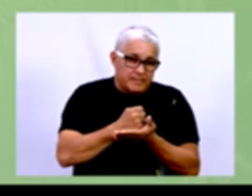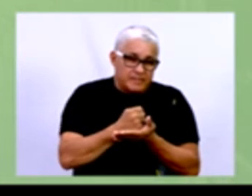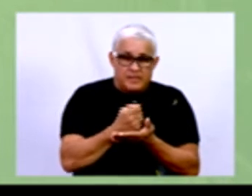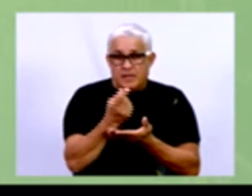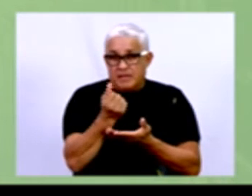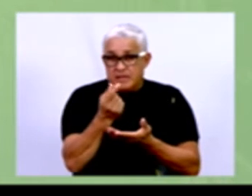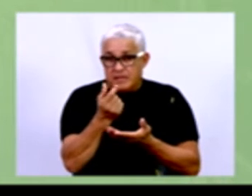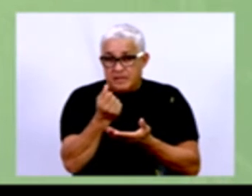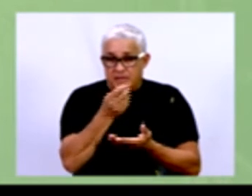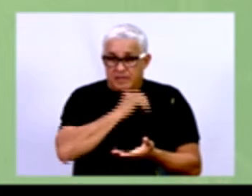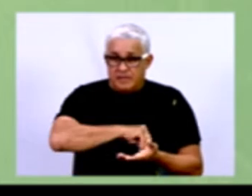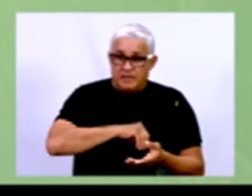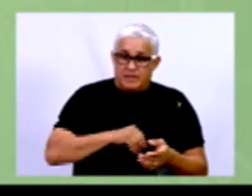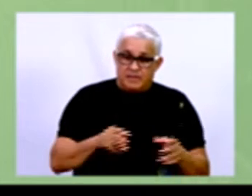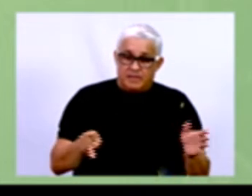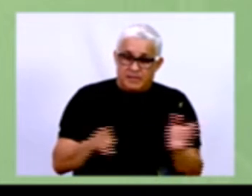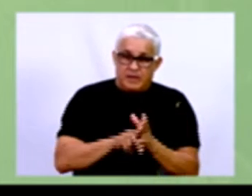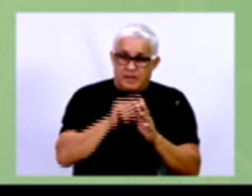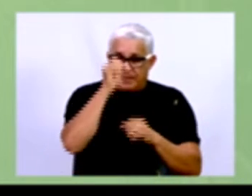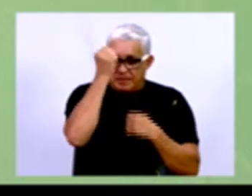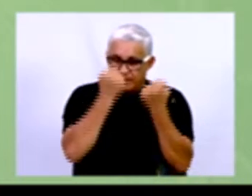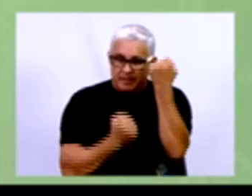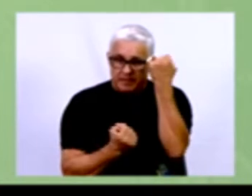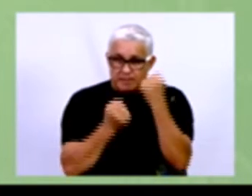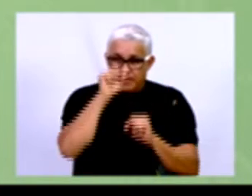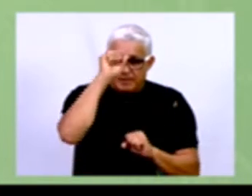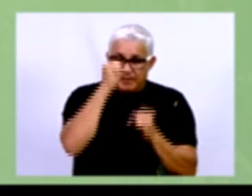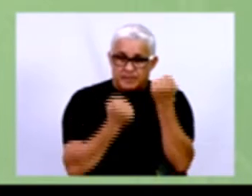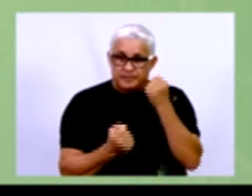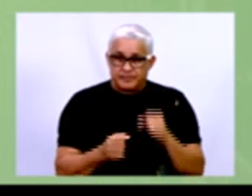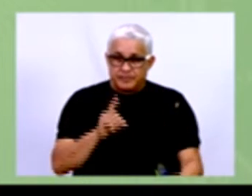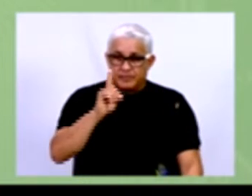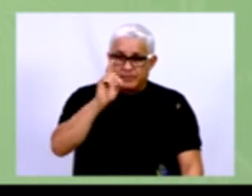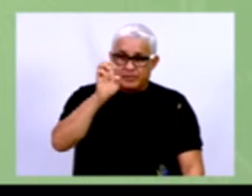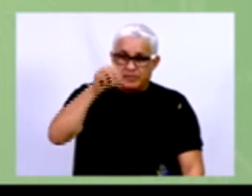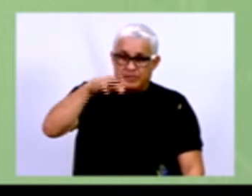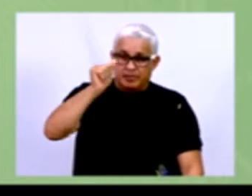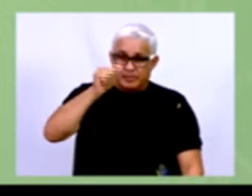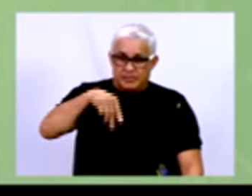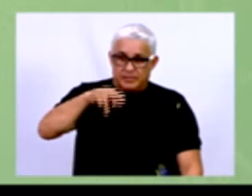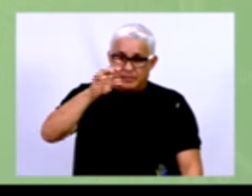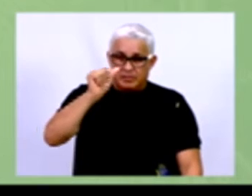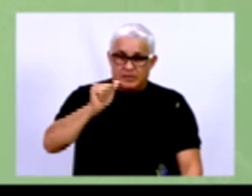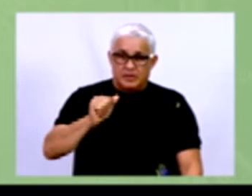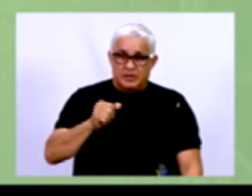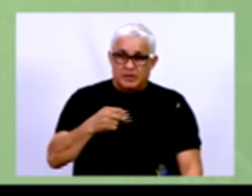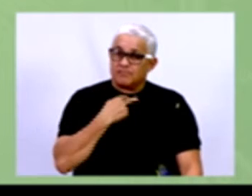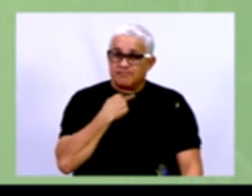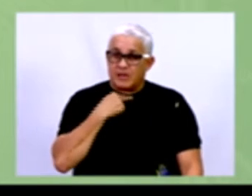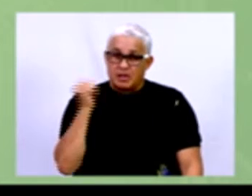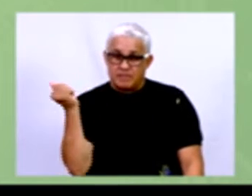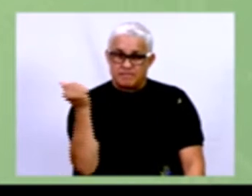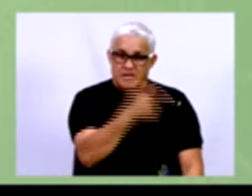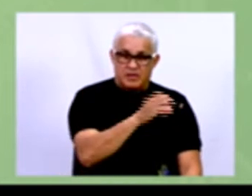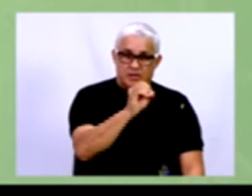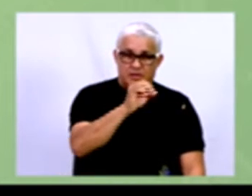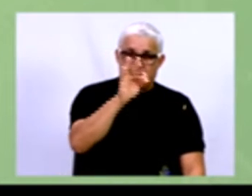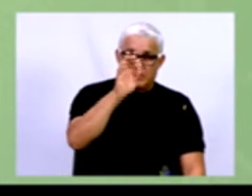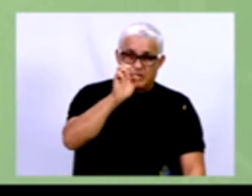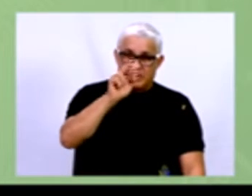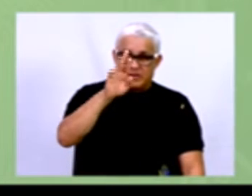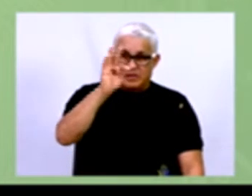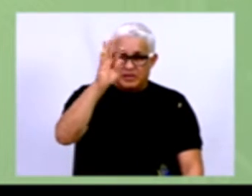remunerações dos fatores de produção. Ou seja, a demanda não pode exceder a oferta. E isso,